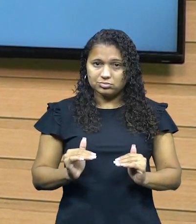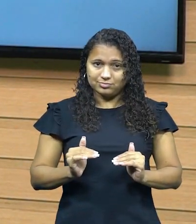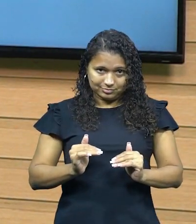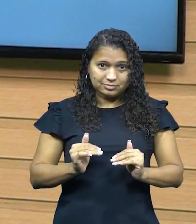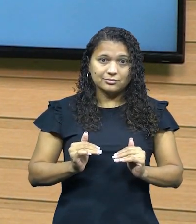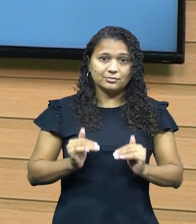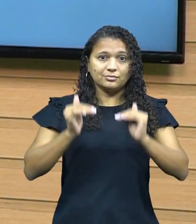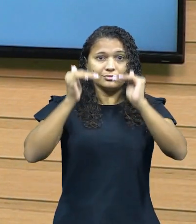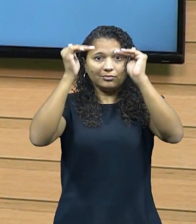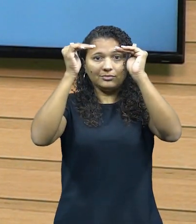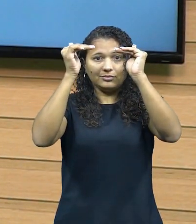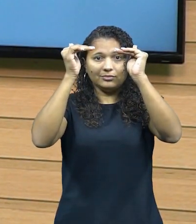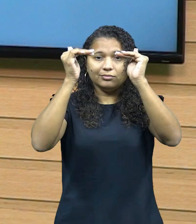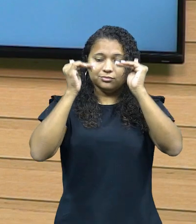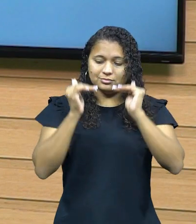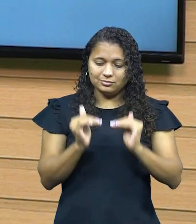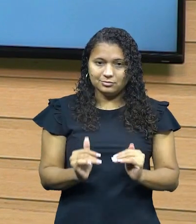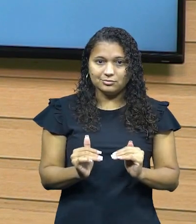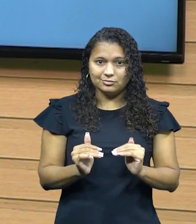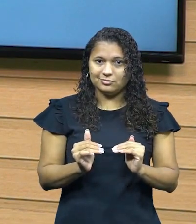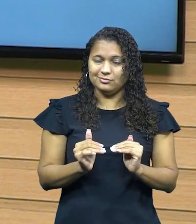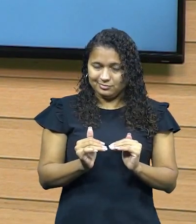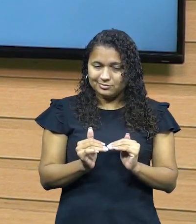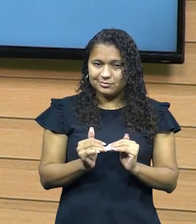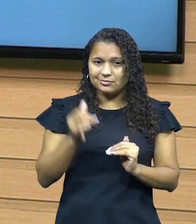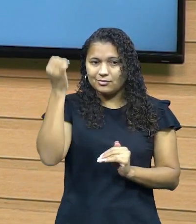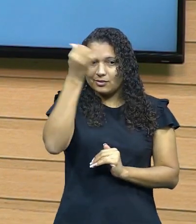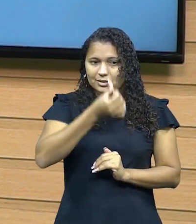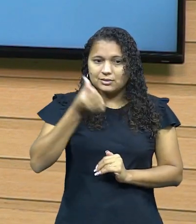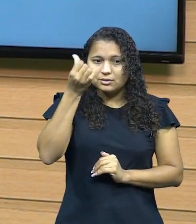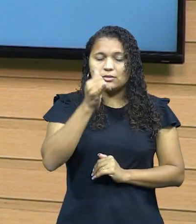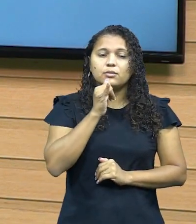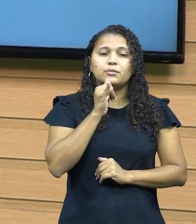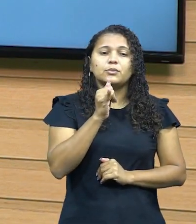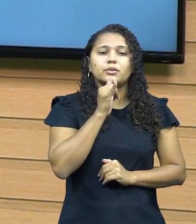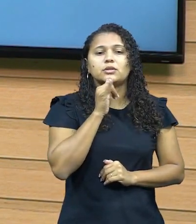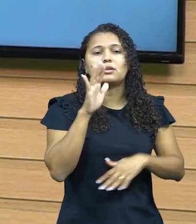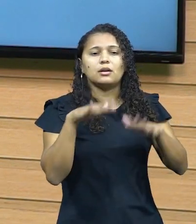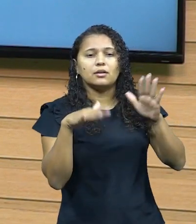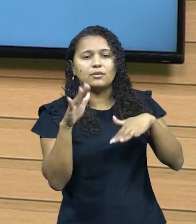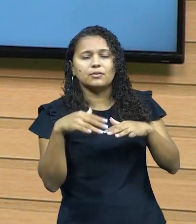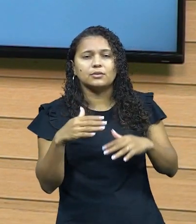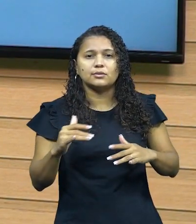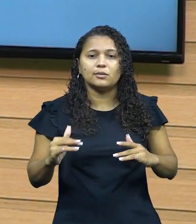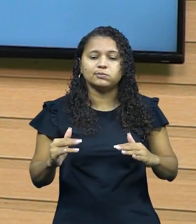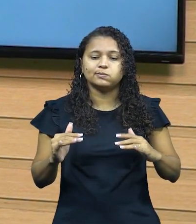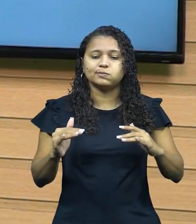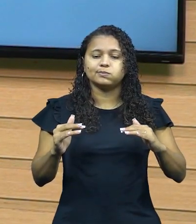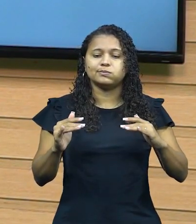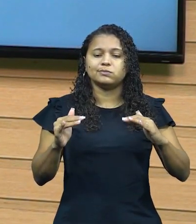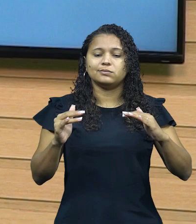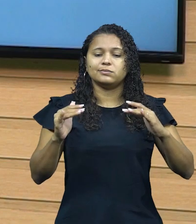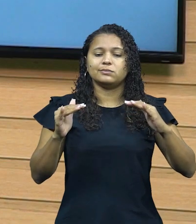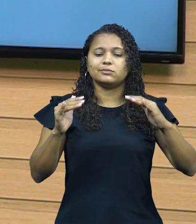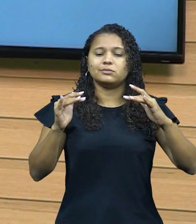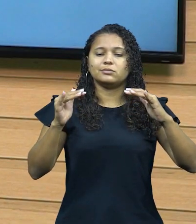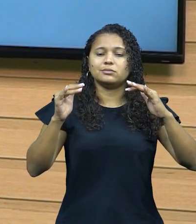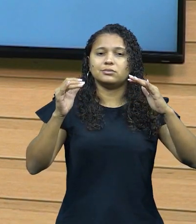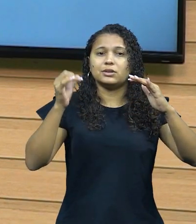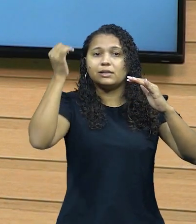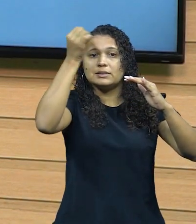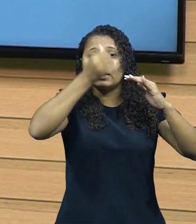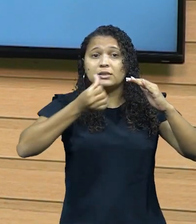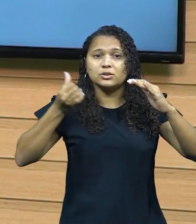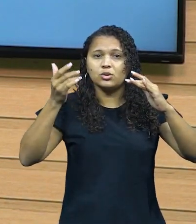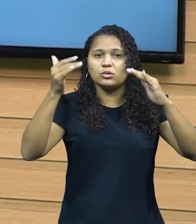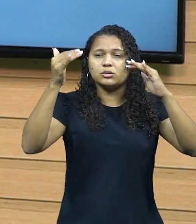desce, enche, né? A cada 6 horas, uma hora a maré vai estar enchendo, daqui a